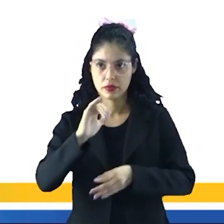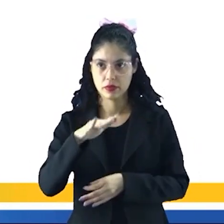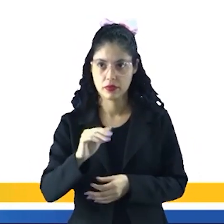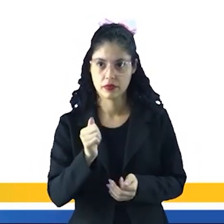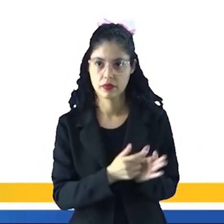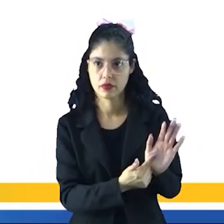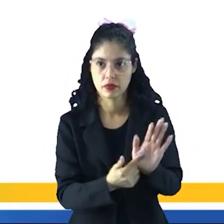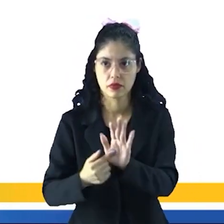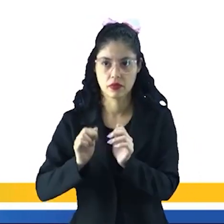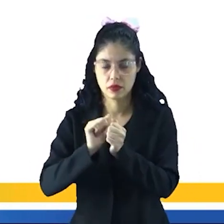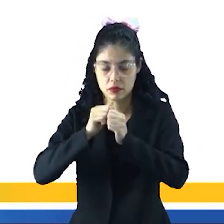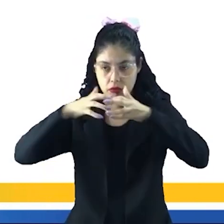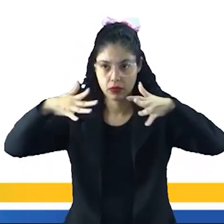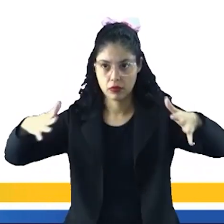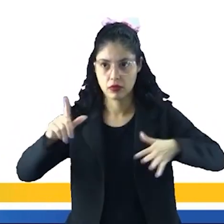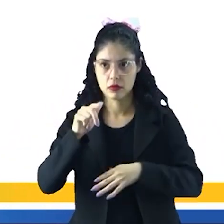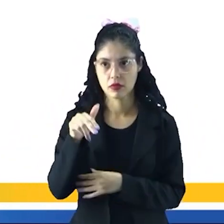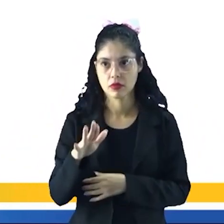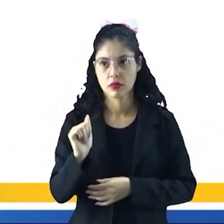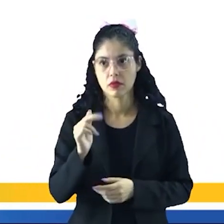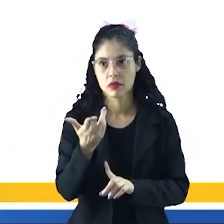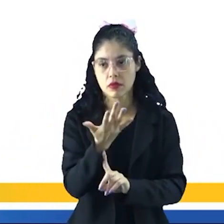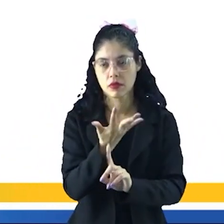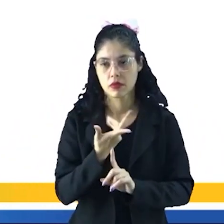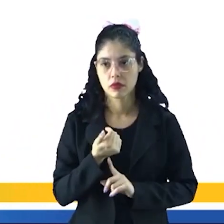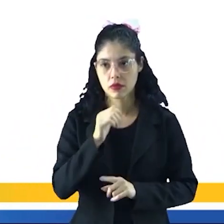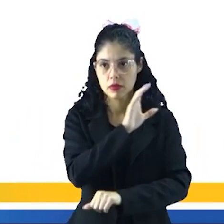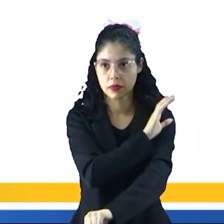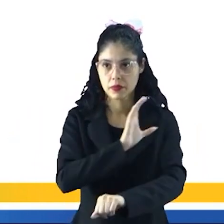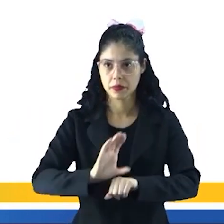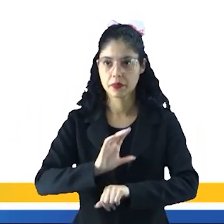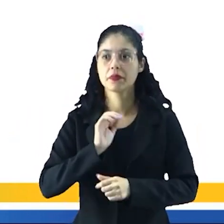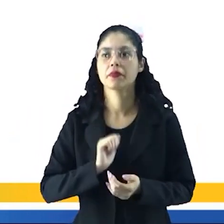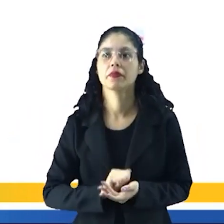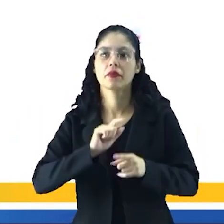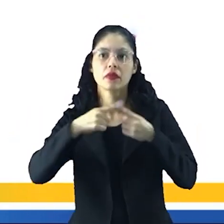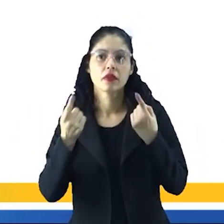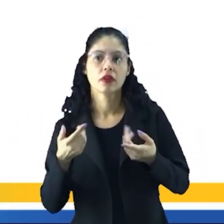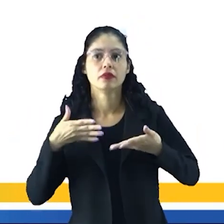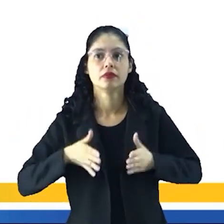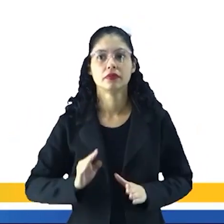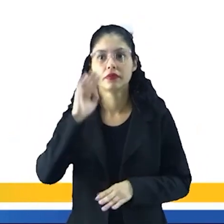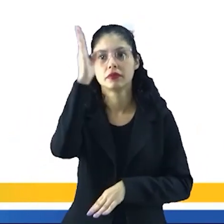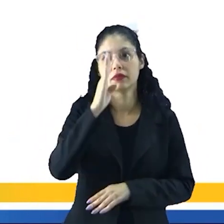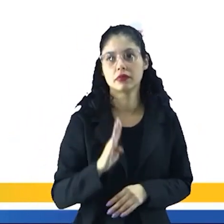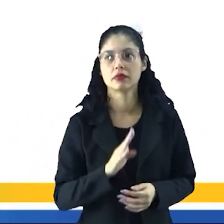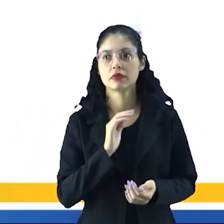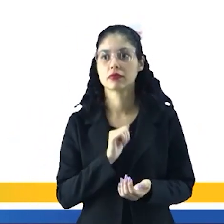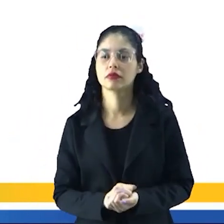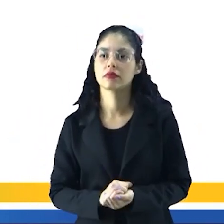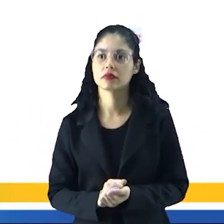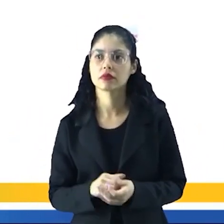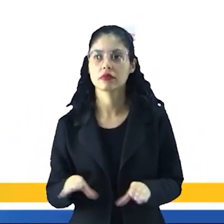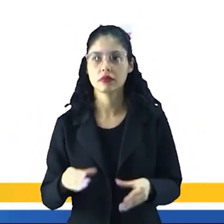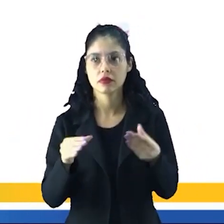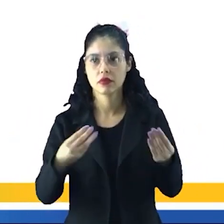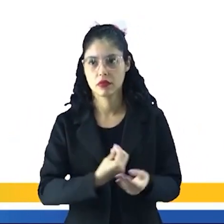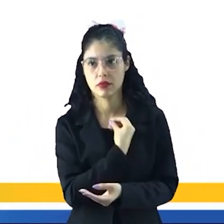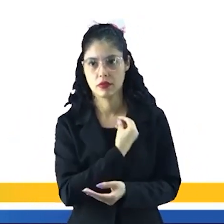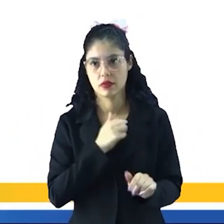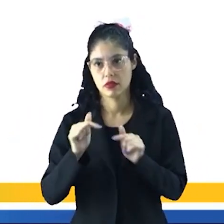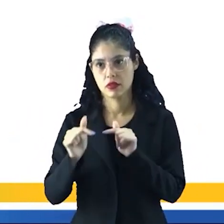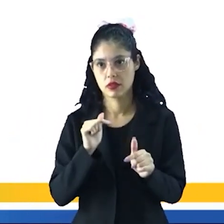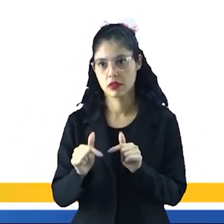Semi referenciam uma ampla gama de artistas e culturas. Embora tenha nascido no Brasil, o escultor agora